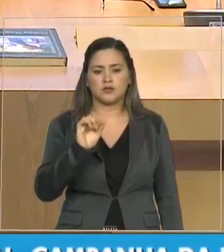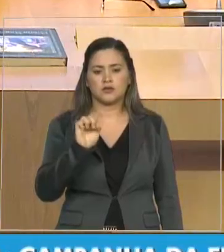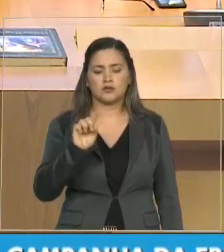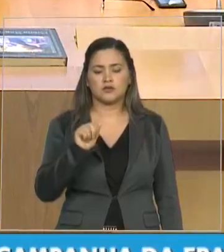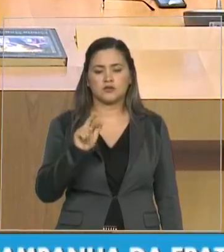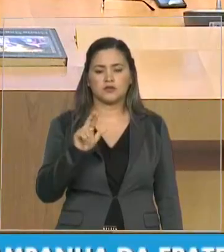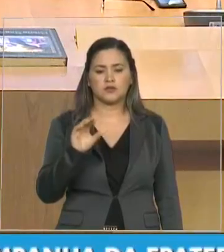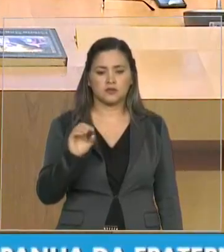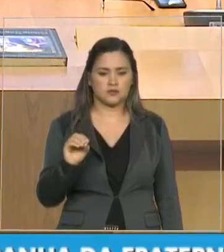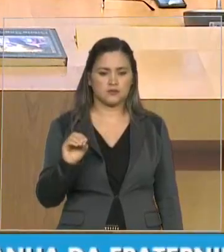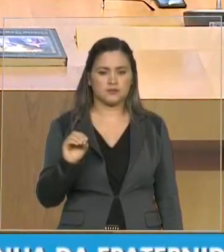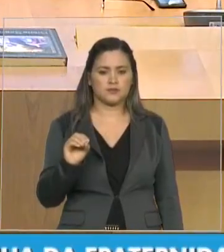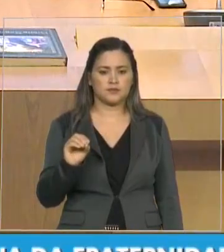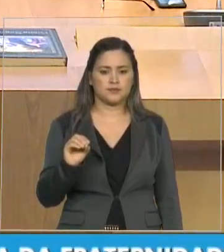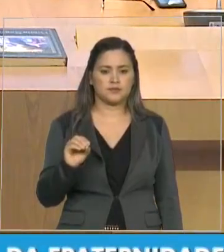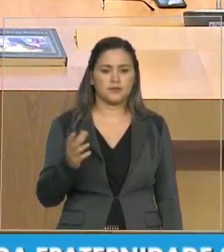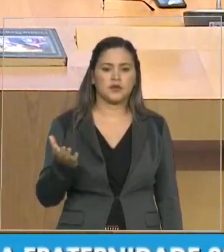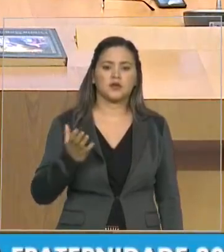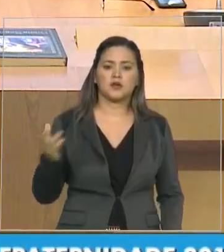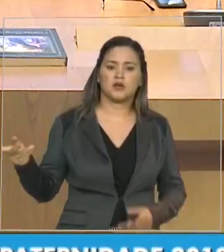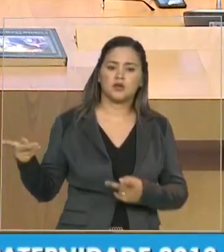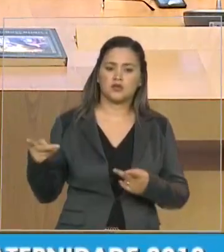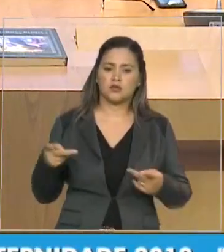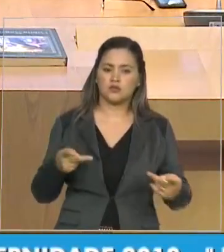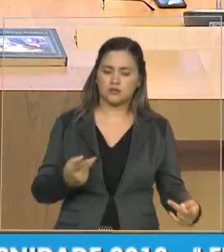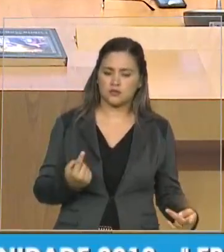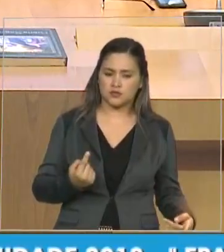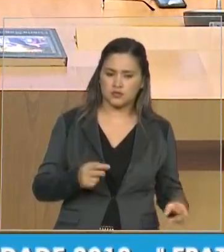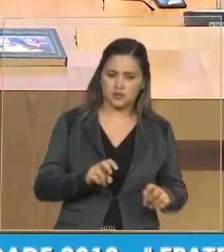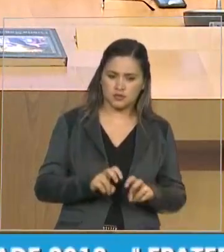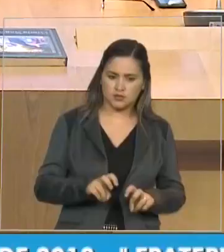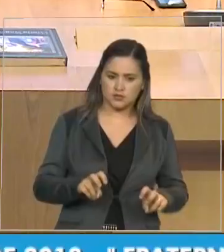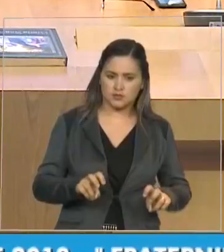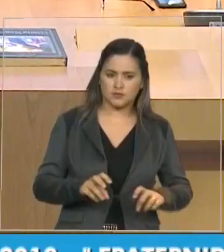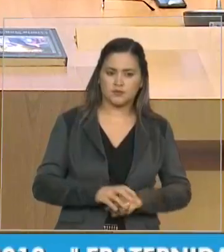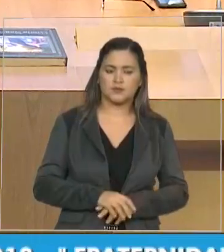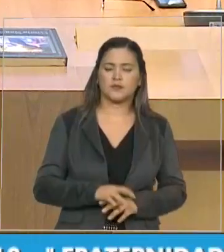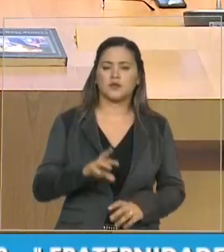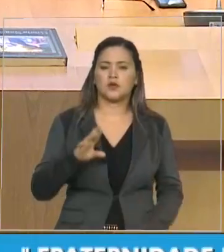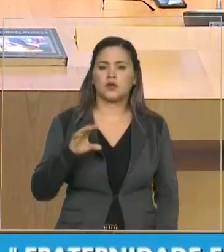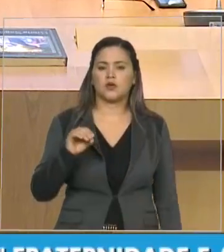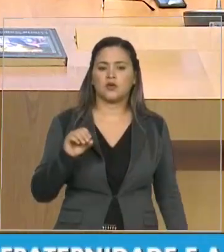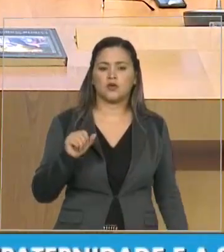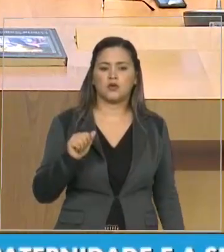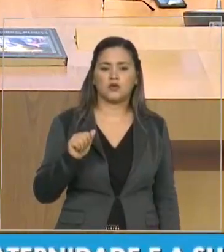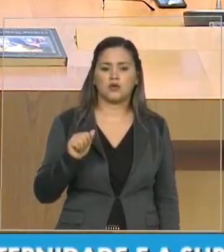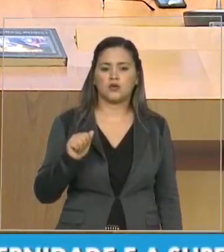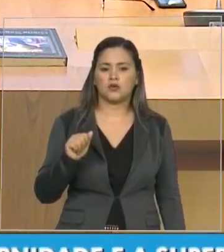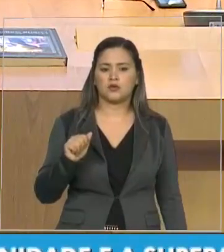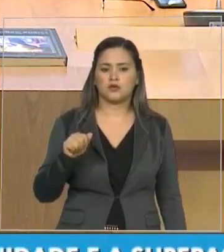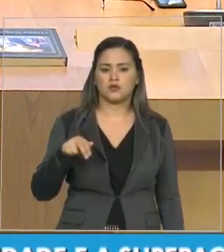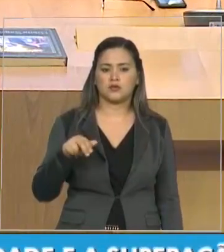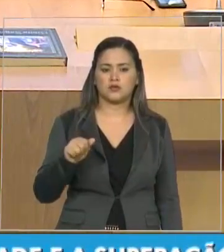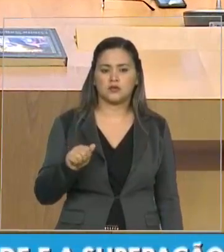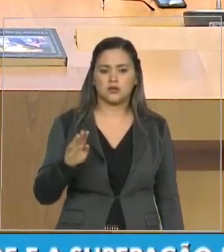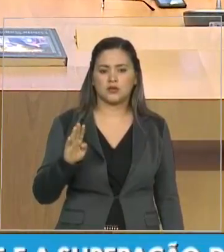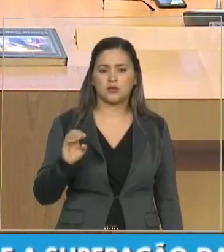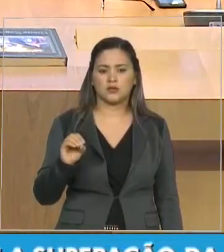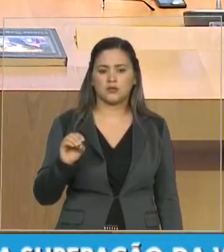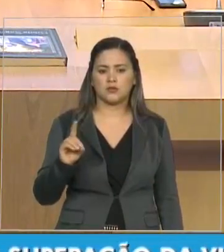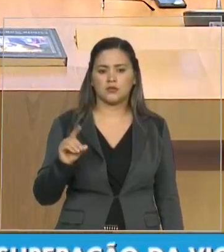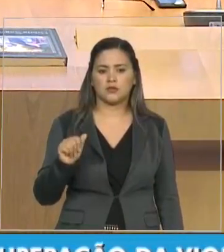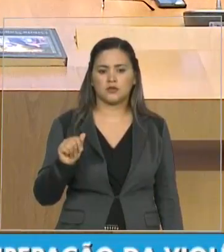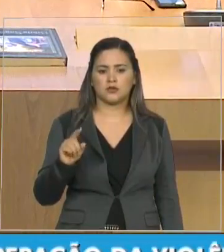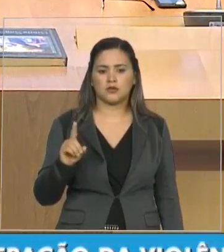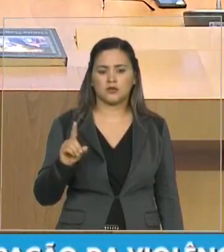Antes, porém, eu queria convidar para compor a mesa a senhora Rosana Bordalo, do Fórum Maranhense de Mulheres. A senhora